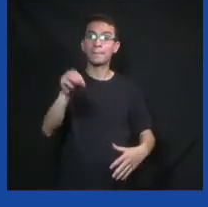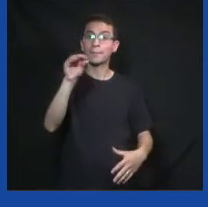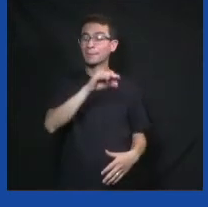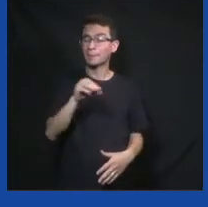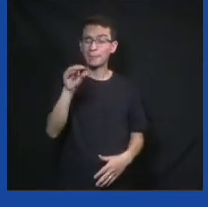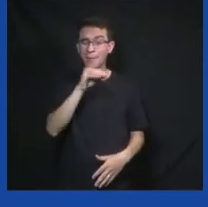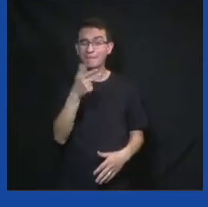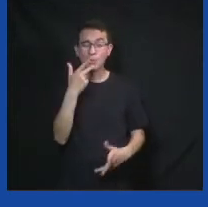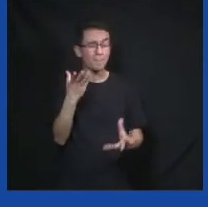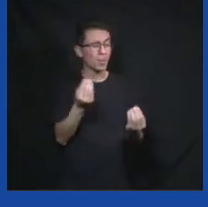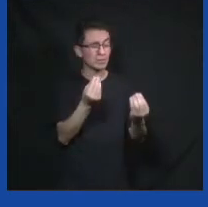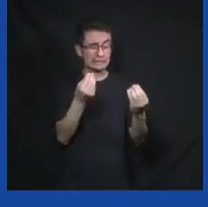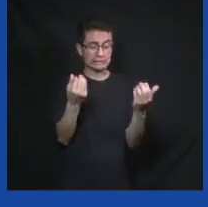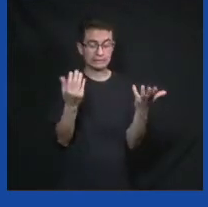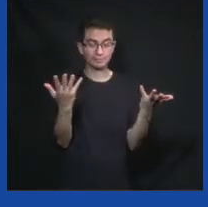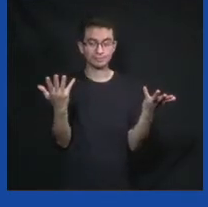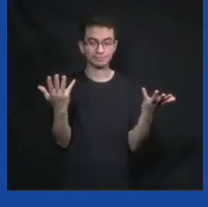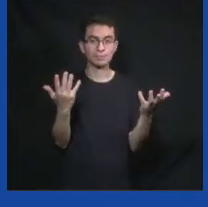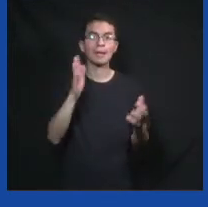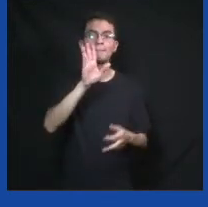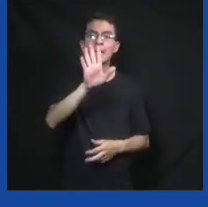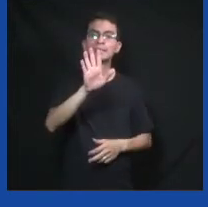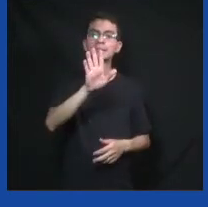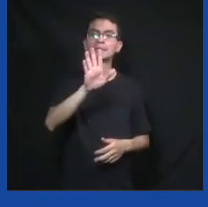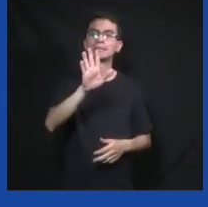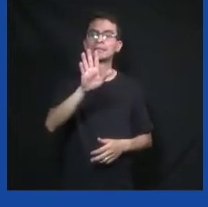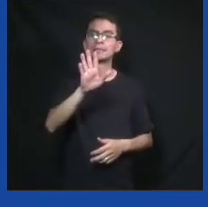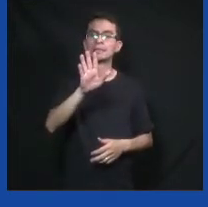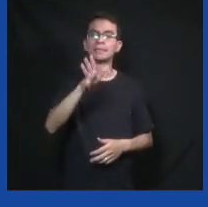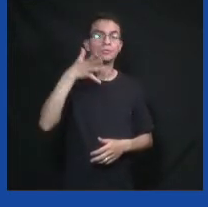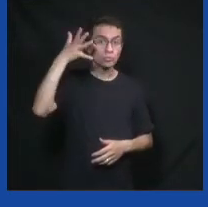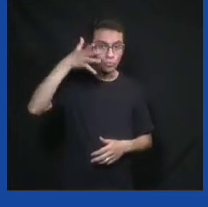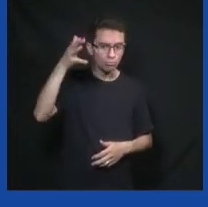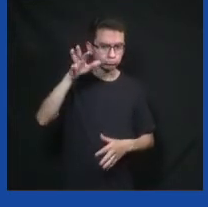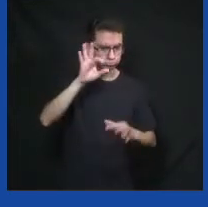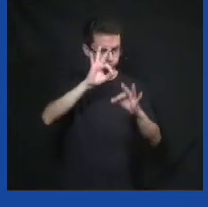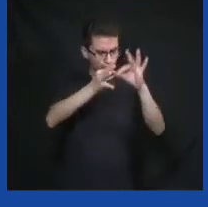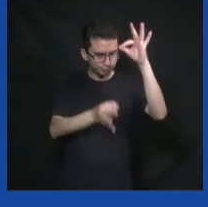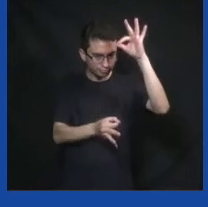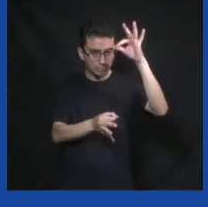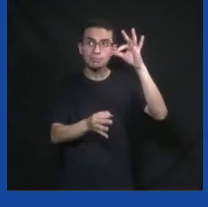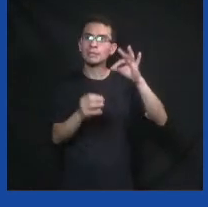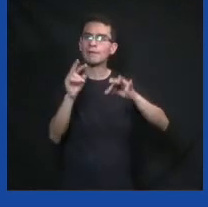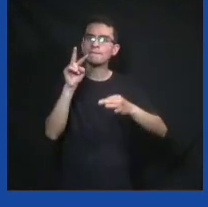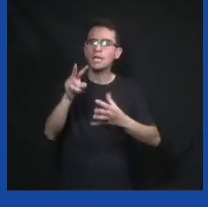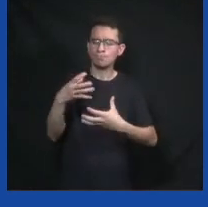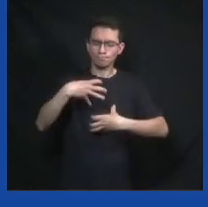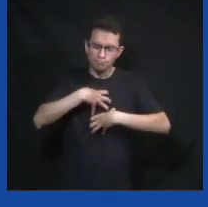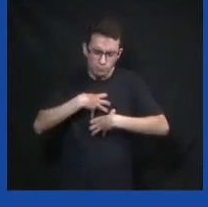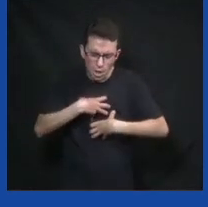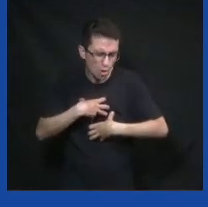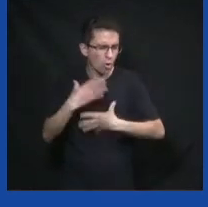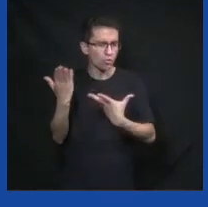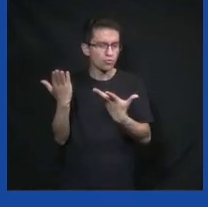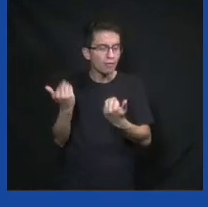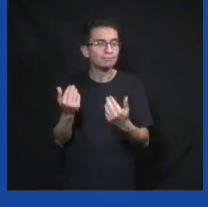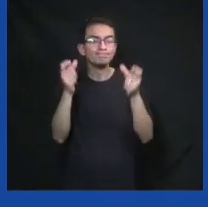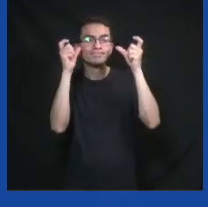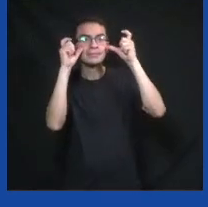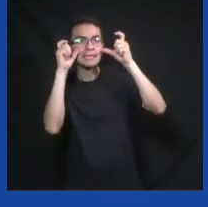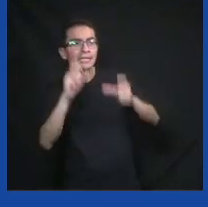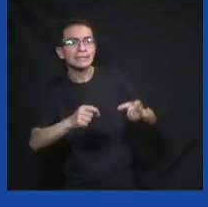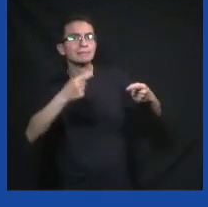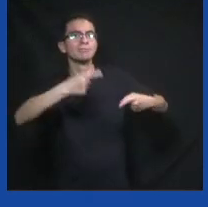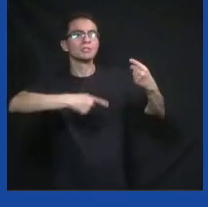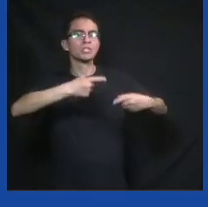importante, né? Mas se tiver, sabe, alguém jovem, com espírito jovem, com vontade de ver a política com